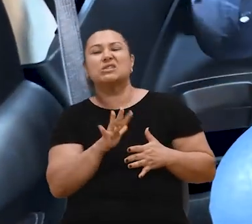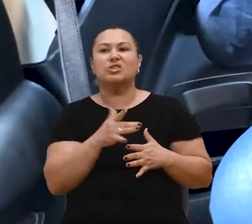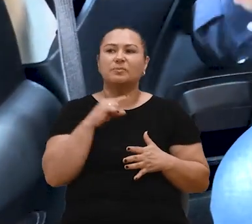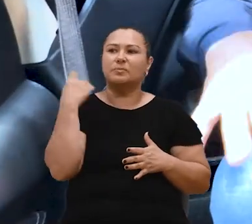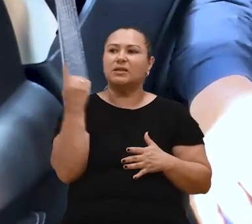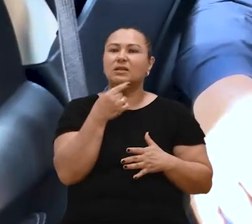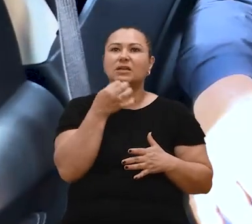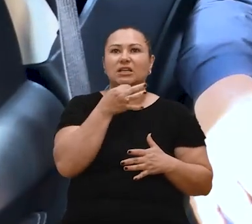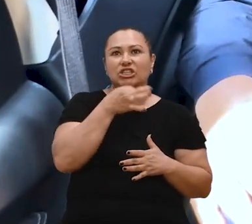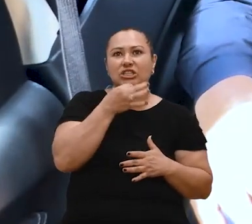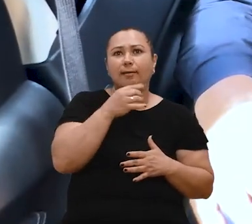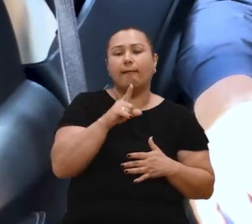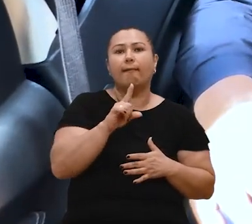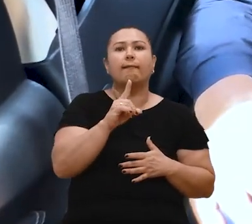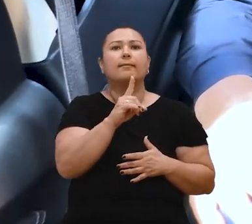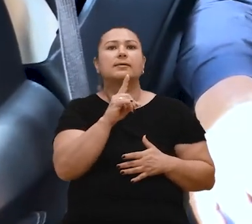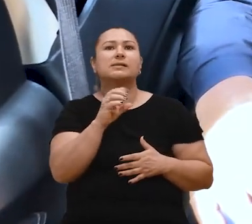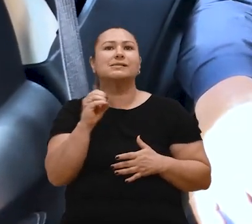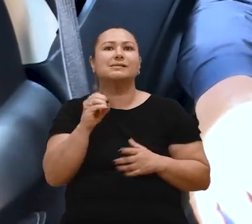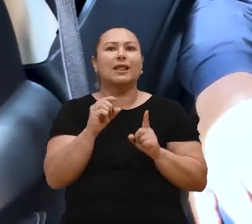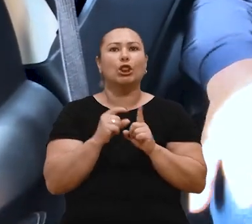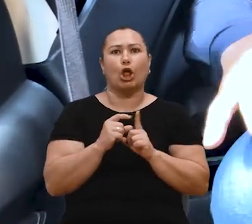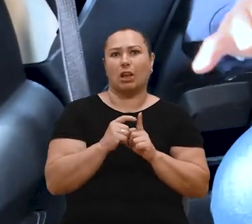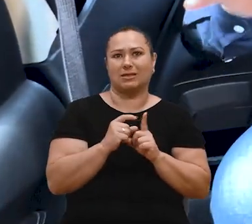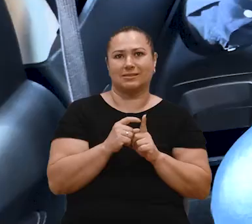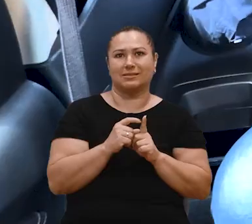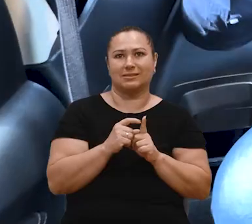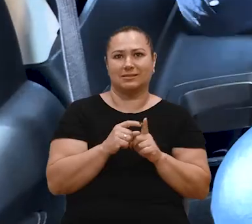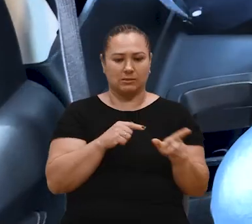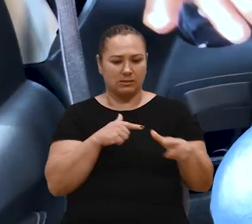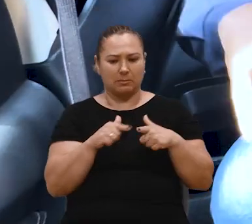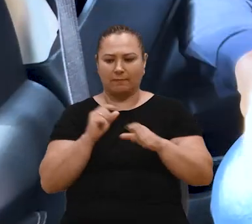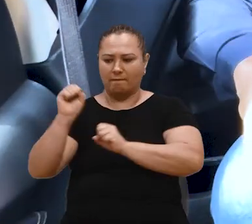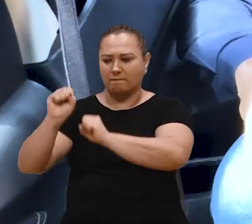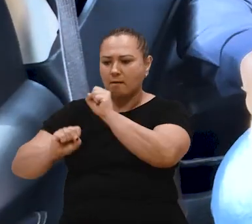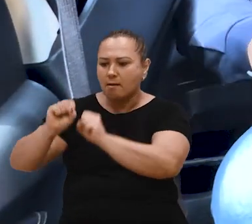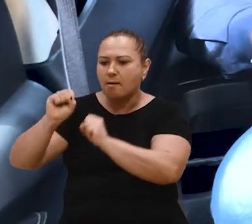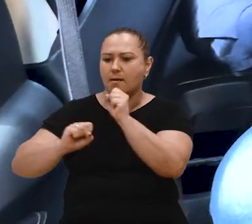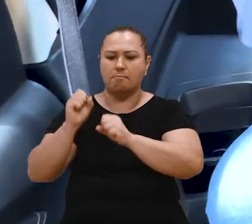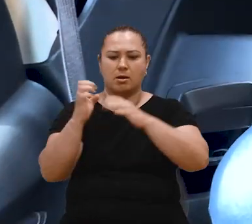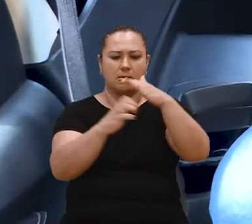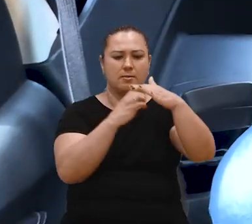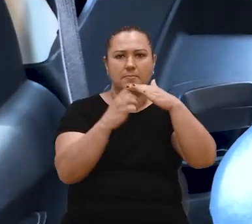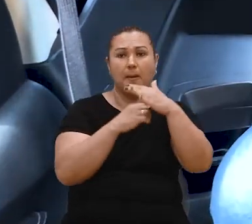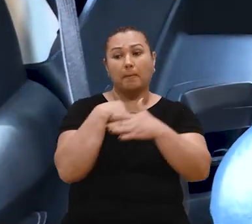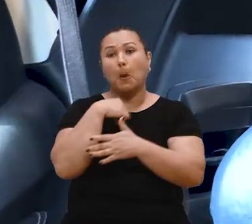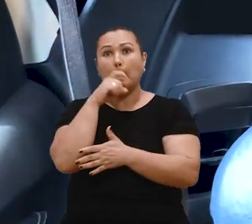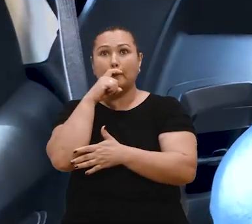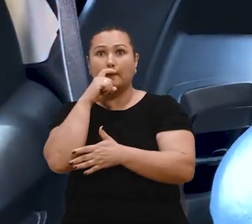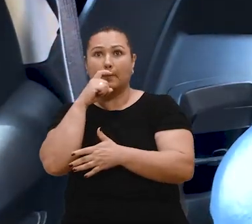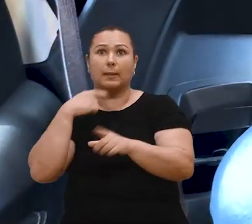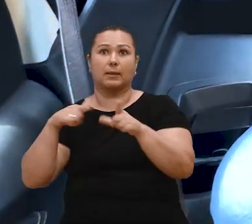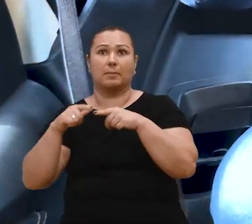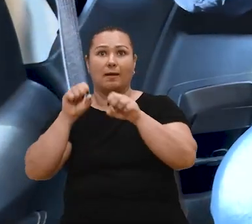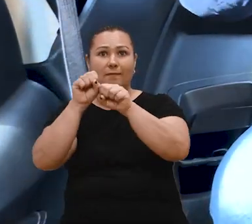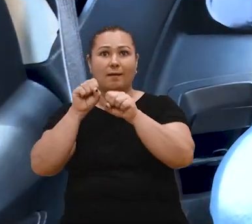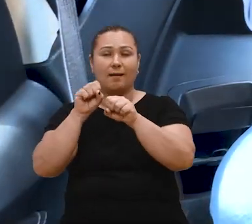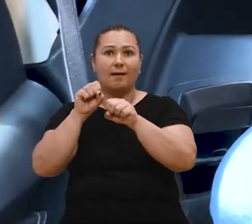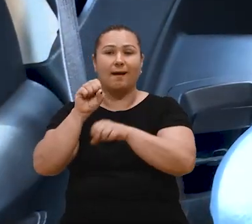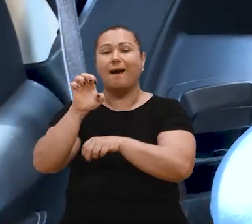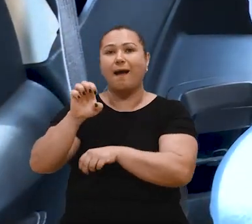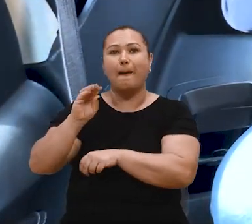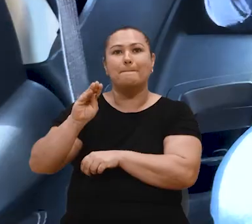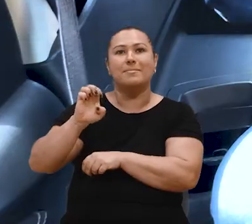Caxias do Sul era $100, tá? Quem trabalhava numa fábrica, numa empresa, o meu pai trabalhava na Eberle, né?